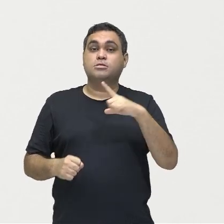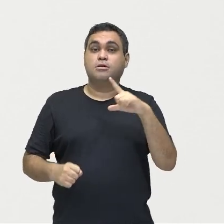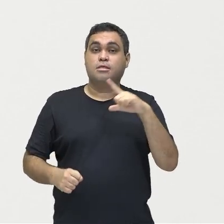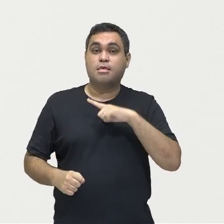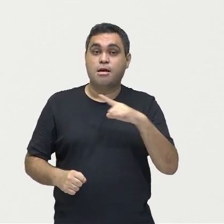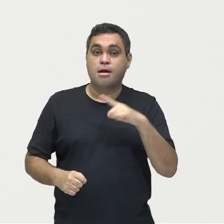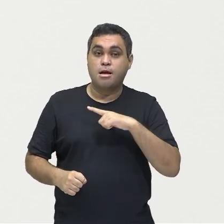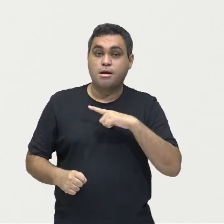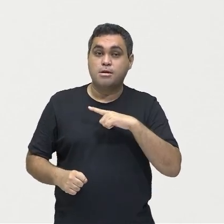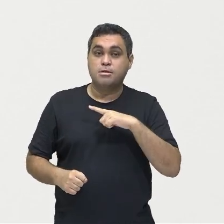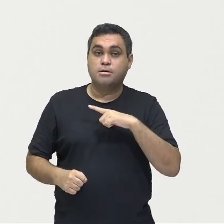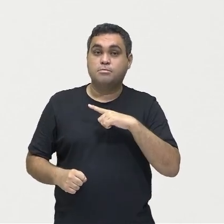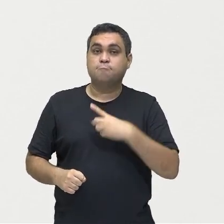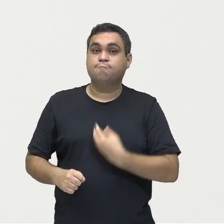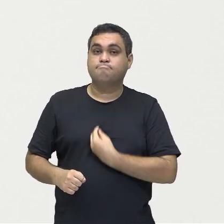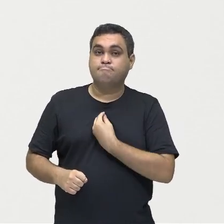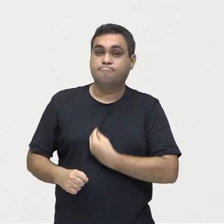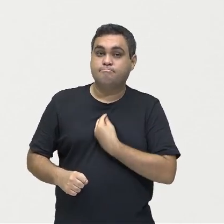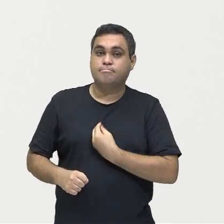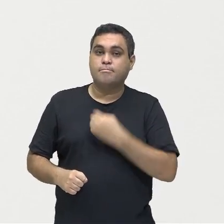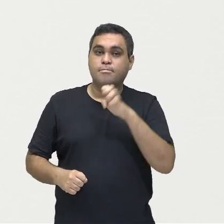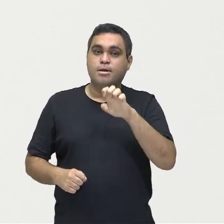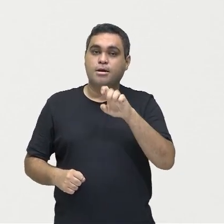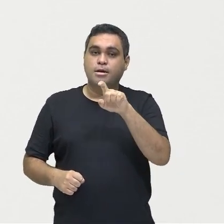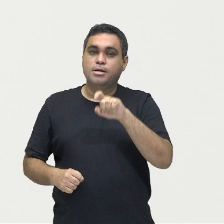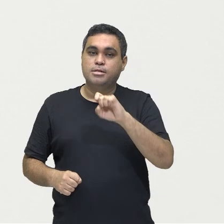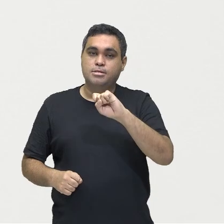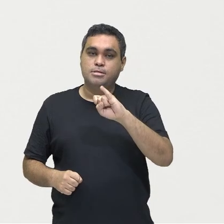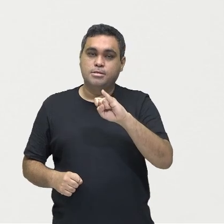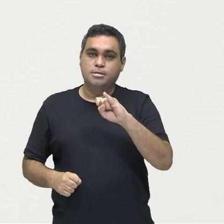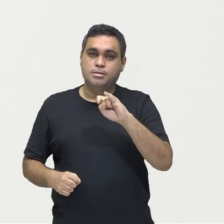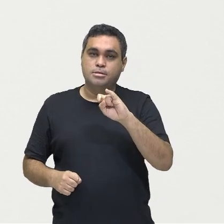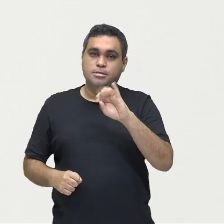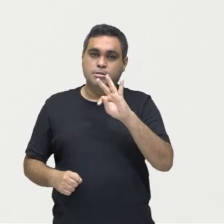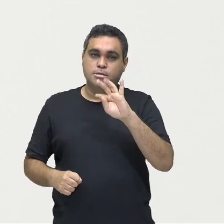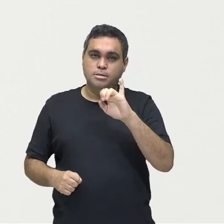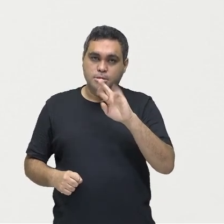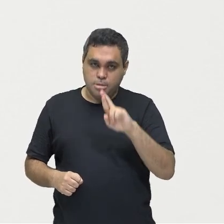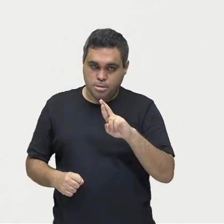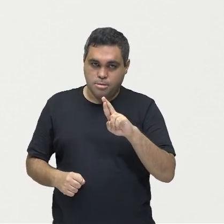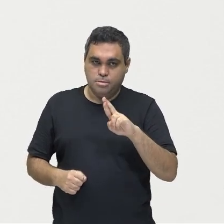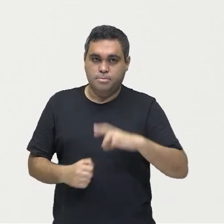estiver no sentido de existir... Ai, que a voz falhou.